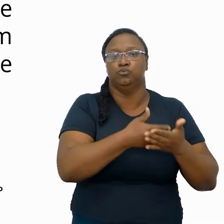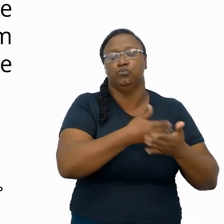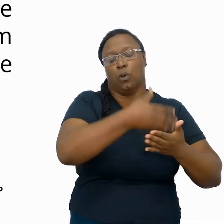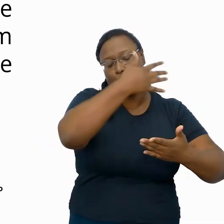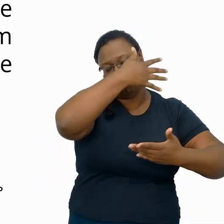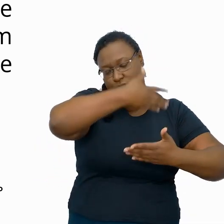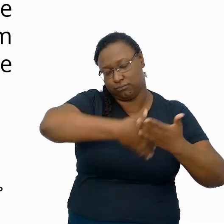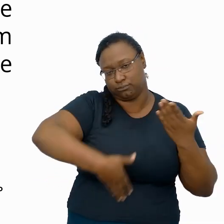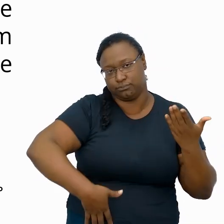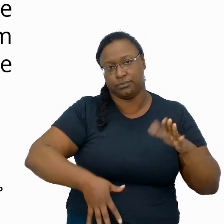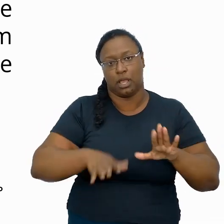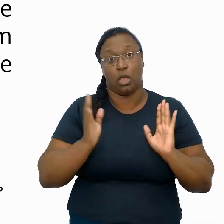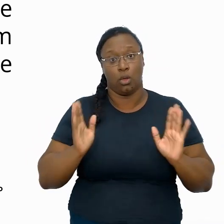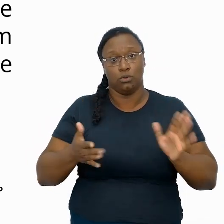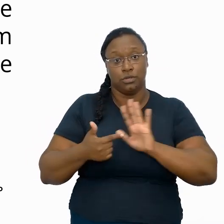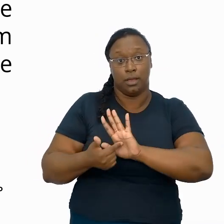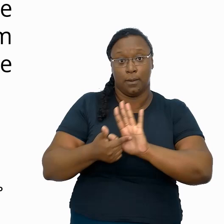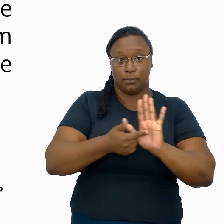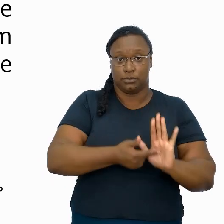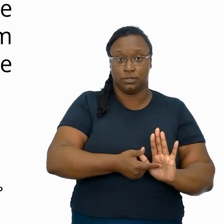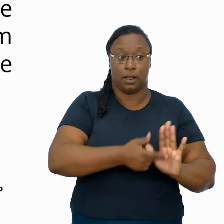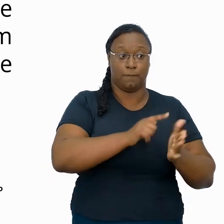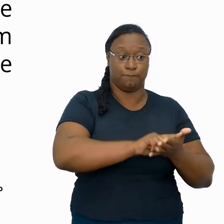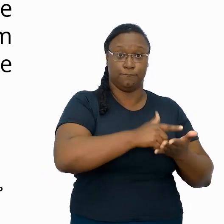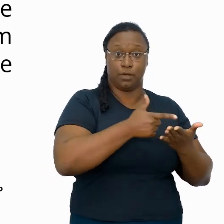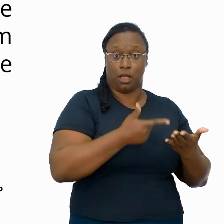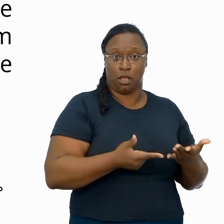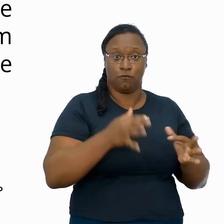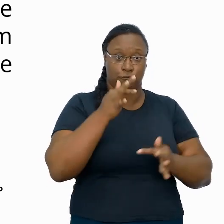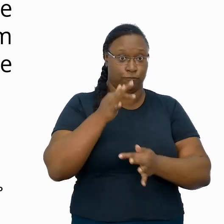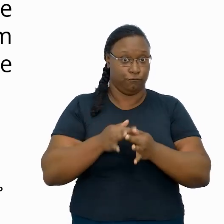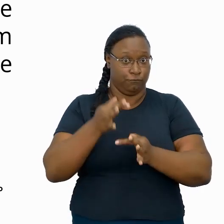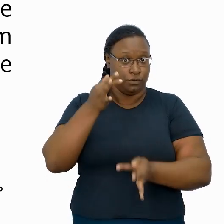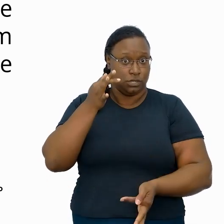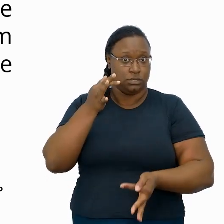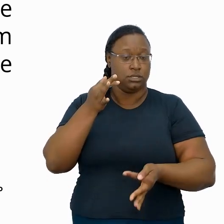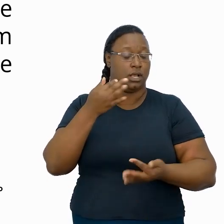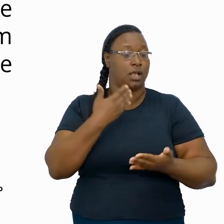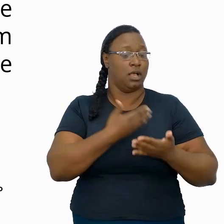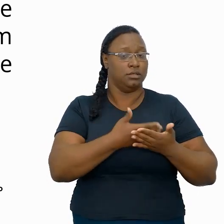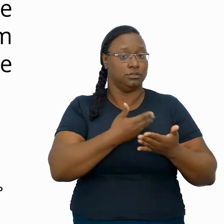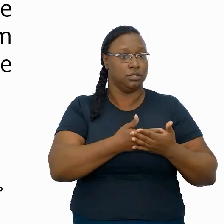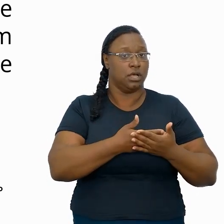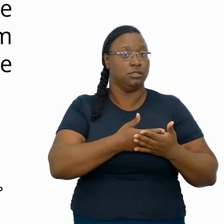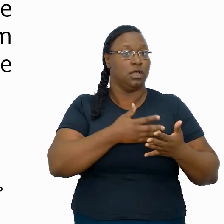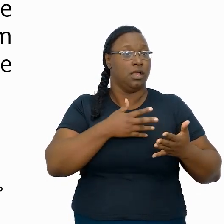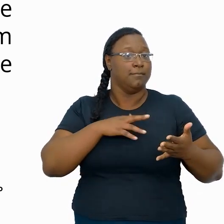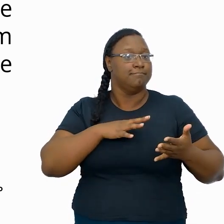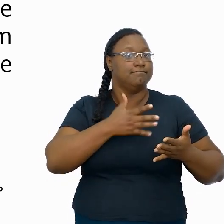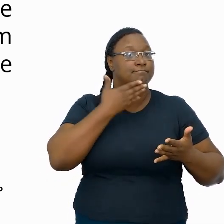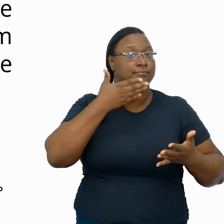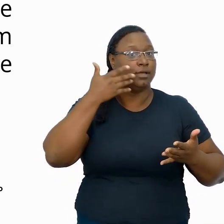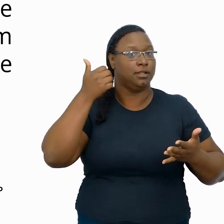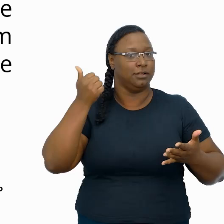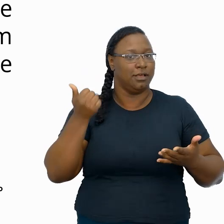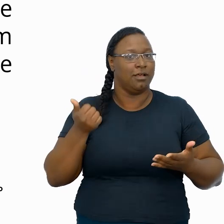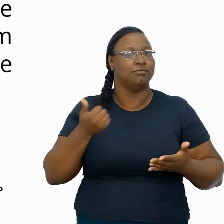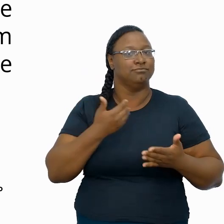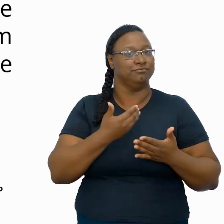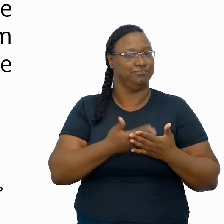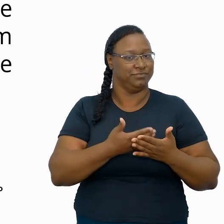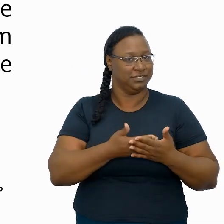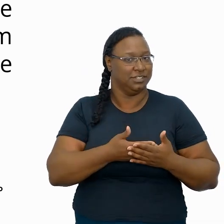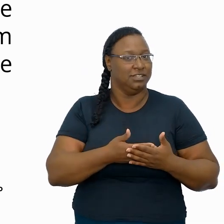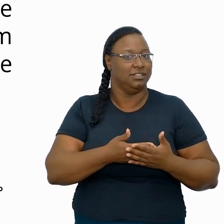né, diante do caderno de física, uma atividade para ressignificar, né, os exercícios que tem lá